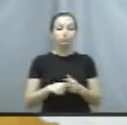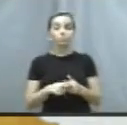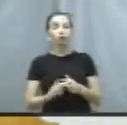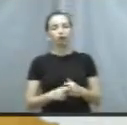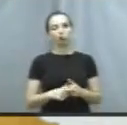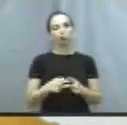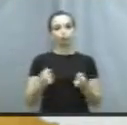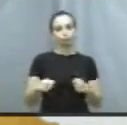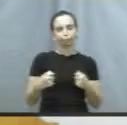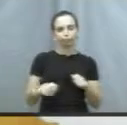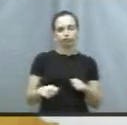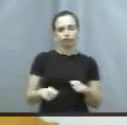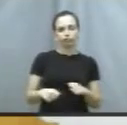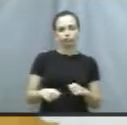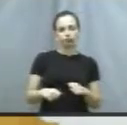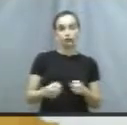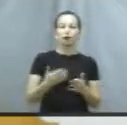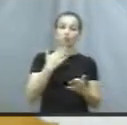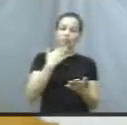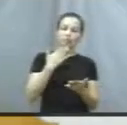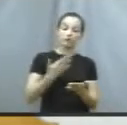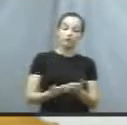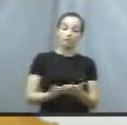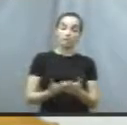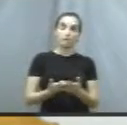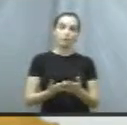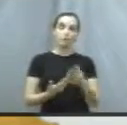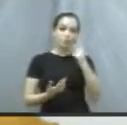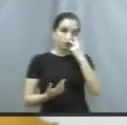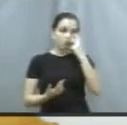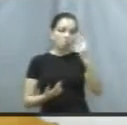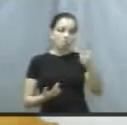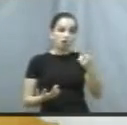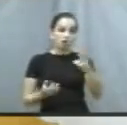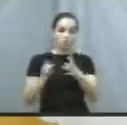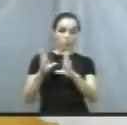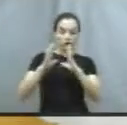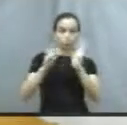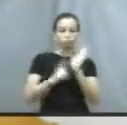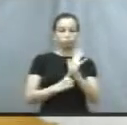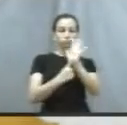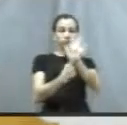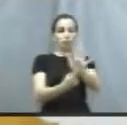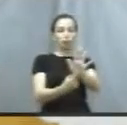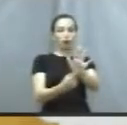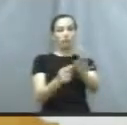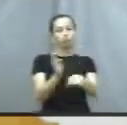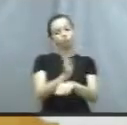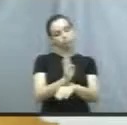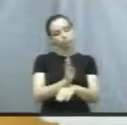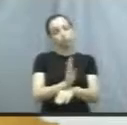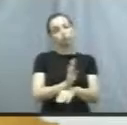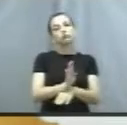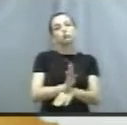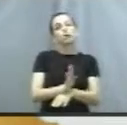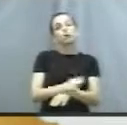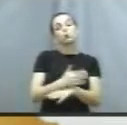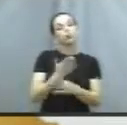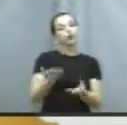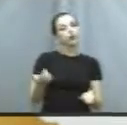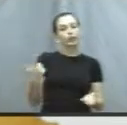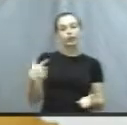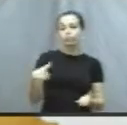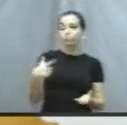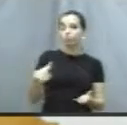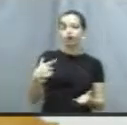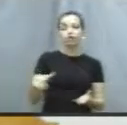O promotor disse que pediu para ver a gravação das imagens até a data referente ao dia que eu estive lá, e aí não tinha gravação